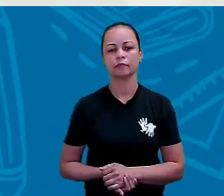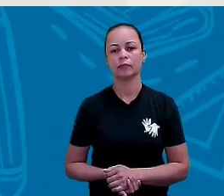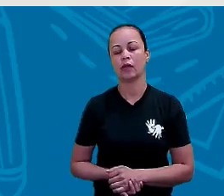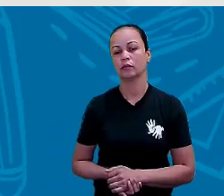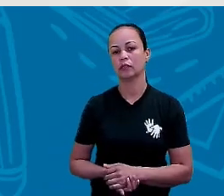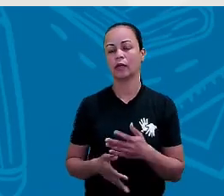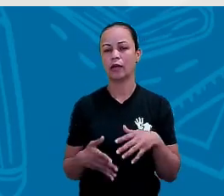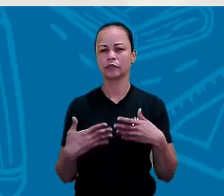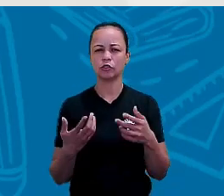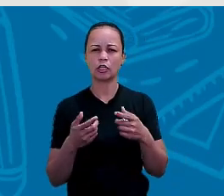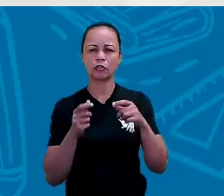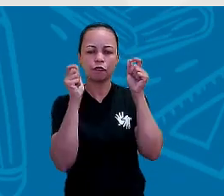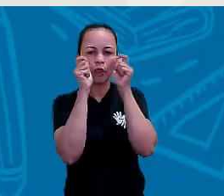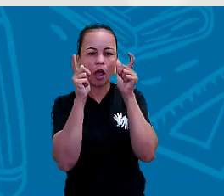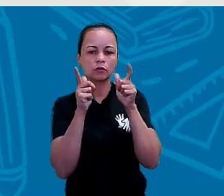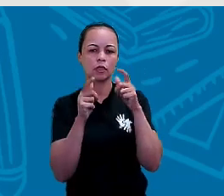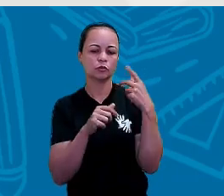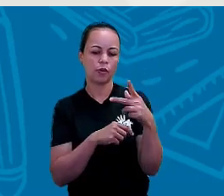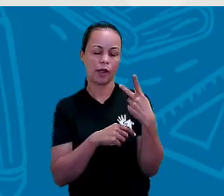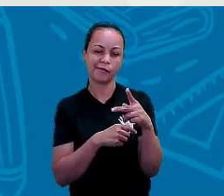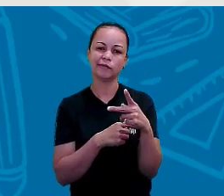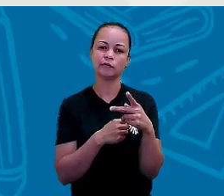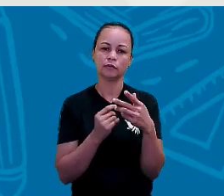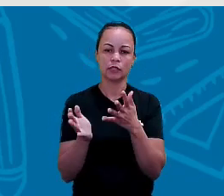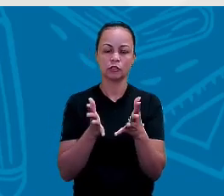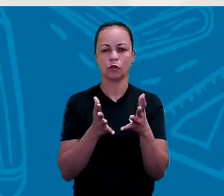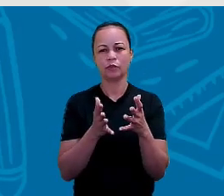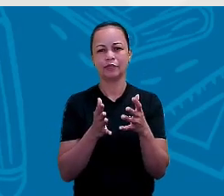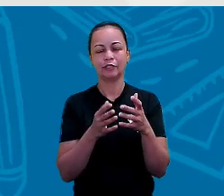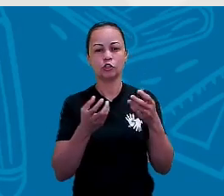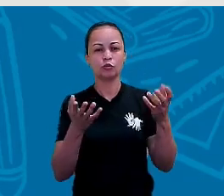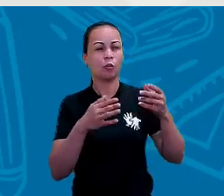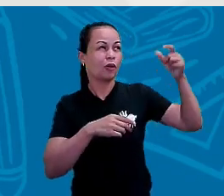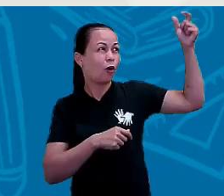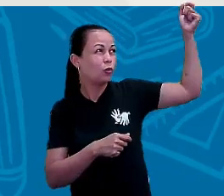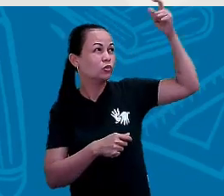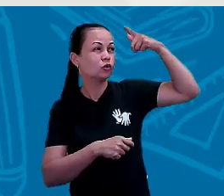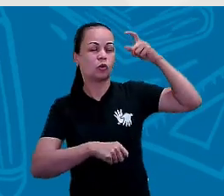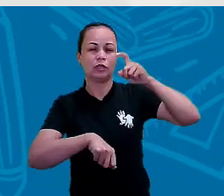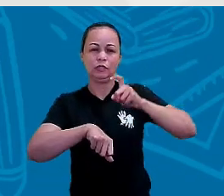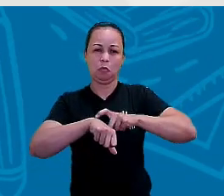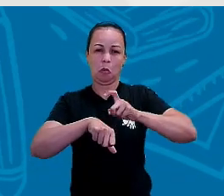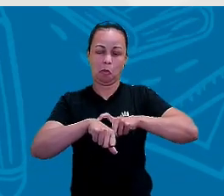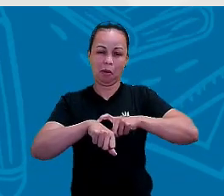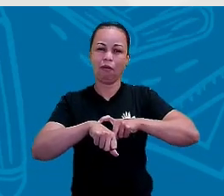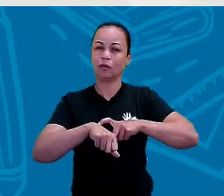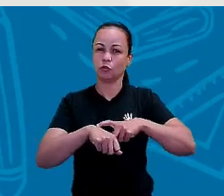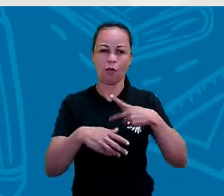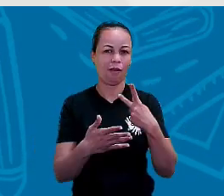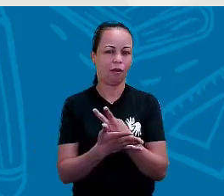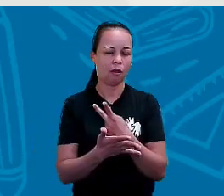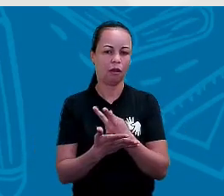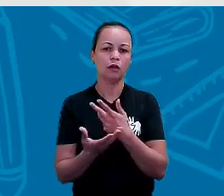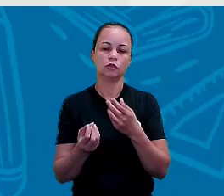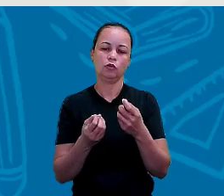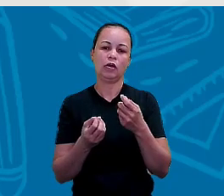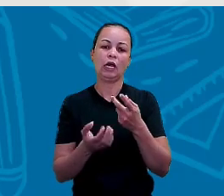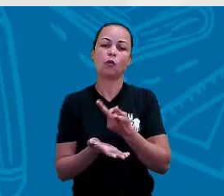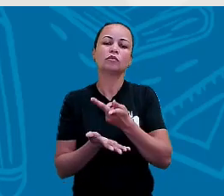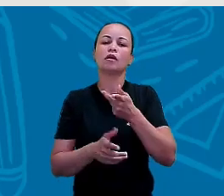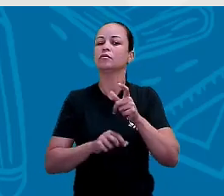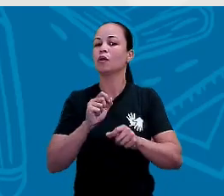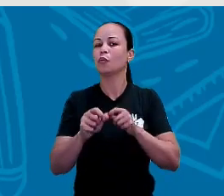gente não fique atento a essa questão e a gente se exponha ao sol nesses horários inadequados, o que vai acontecer é o